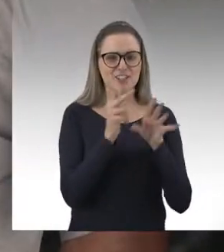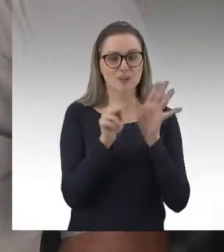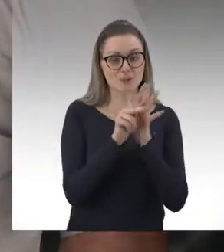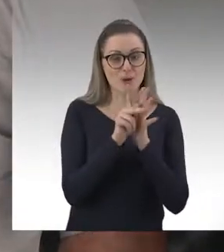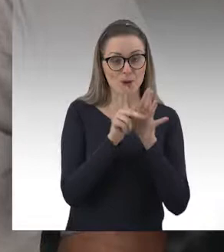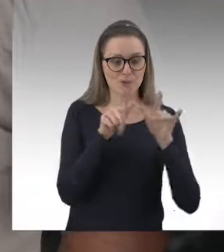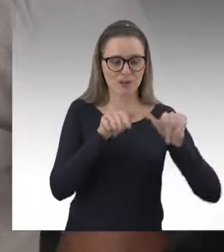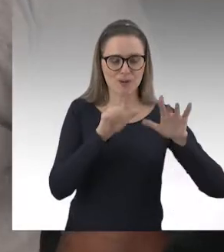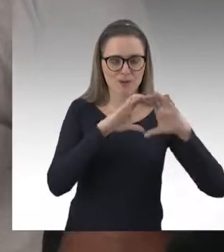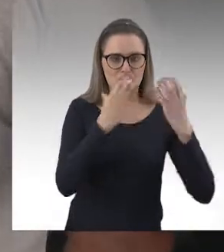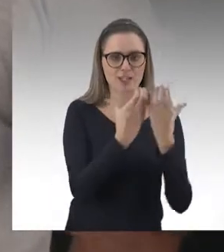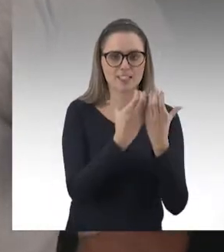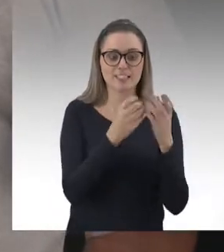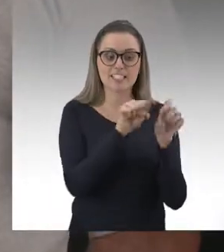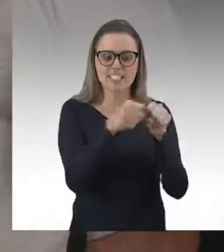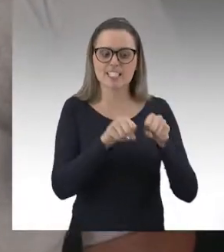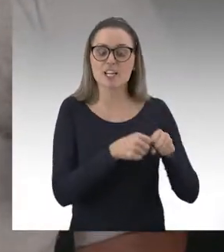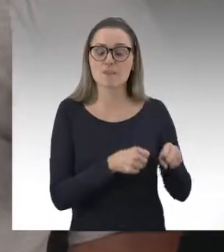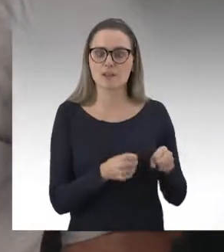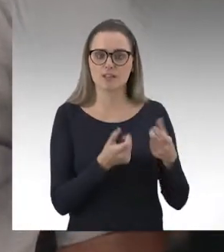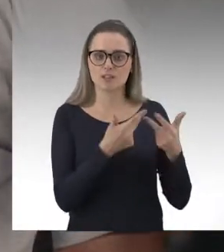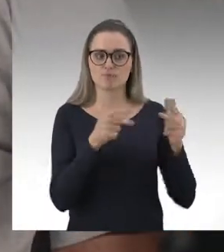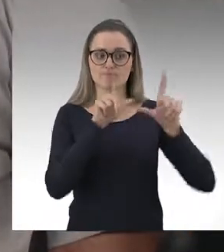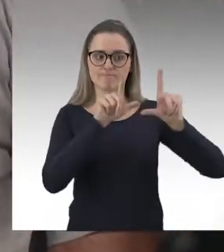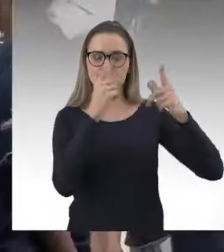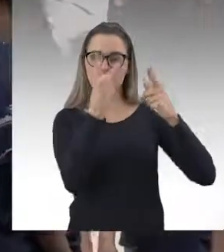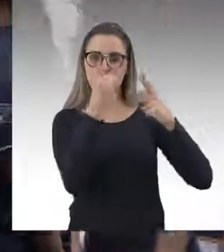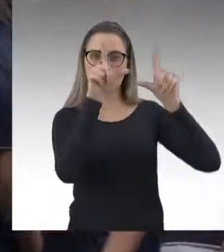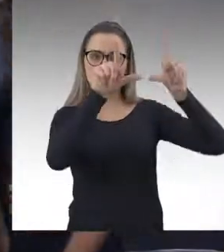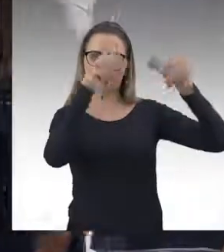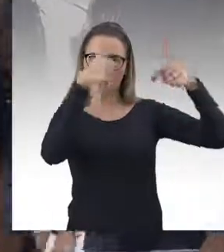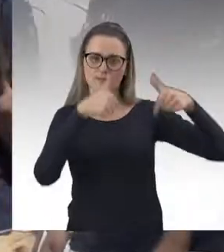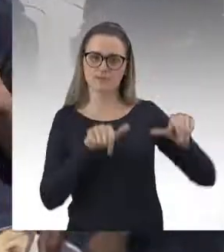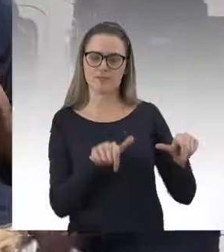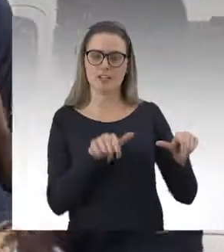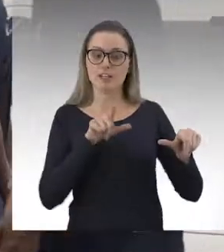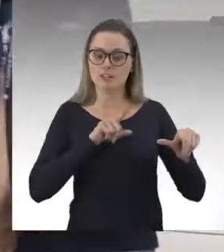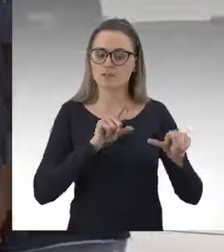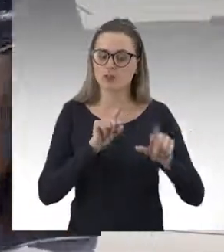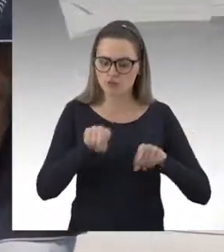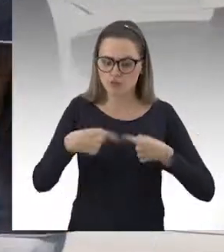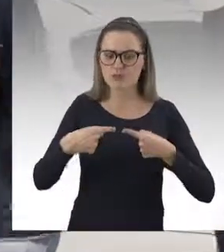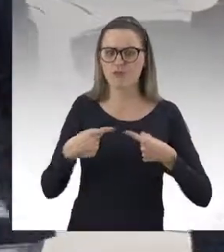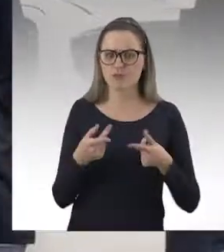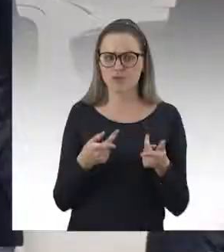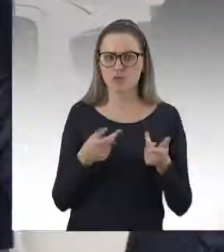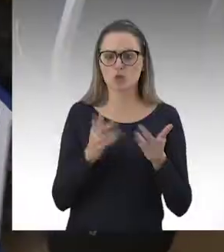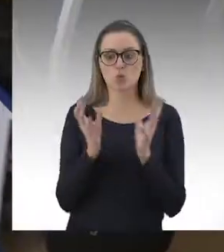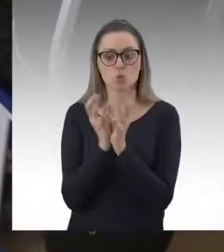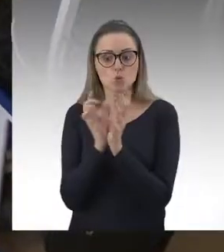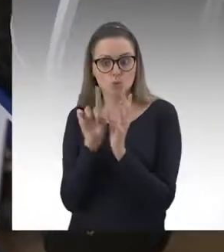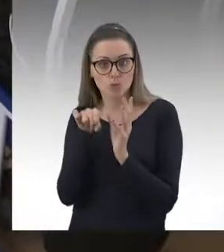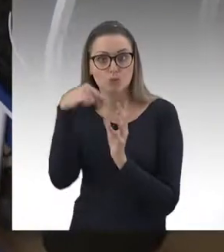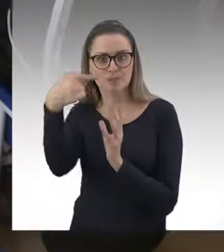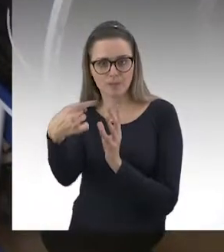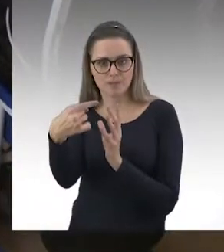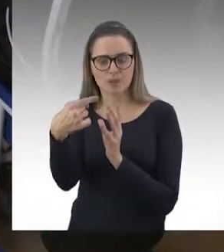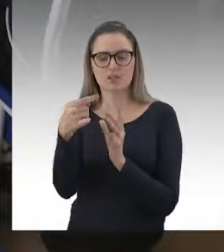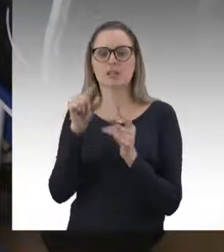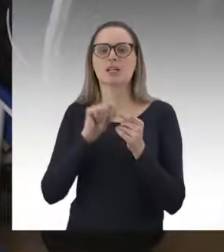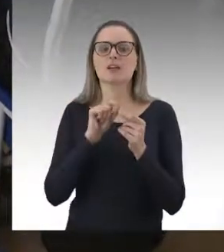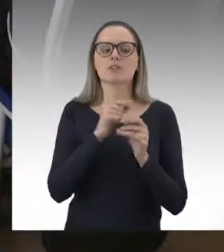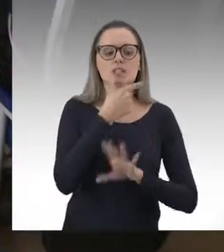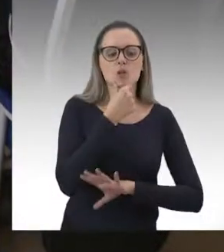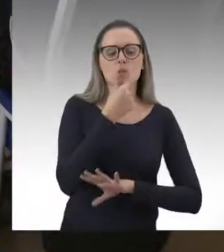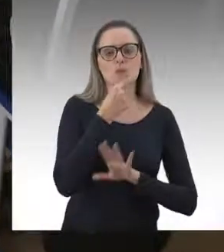moradores, depredando dois desses painéis. E foi um grande desafio nosso na turma seguinte tornar esse